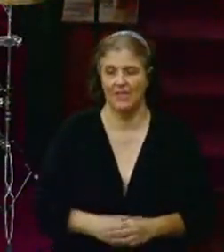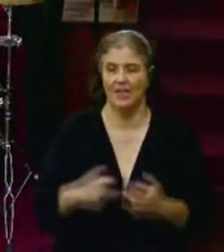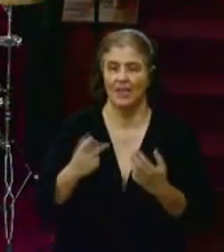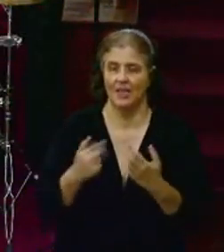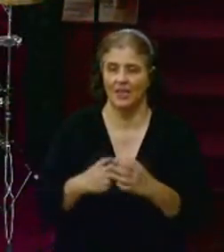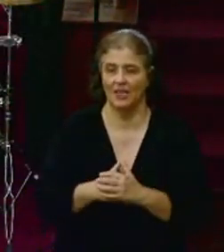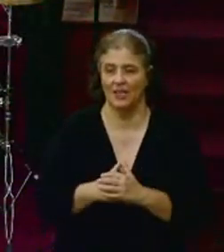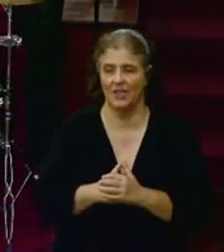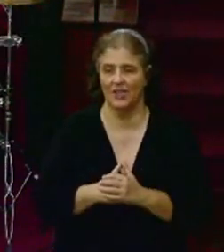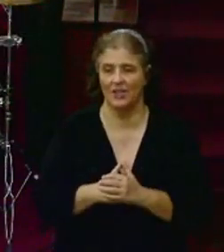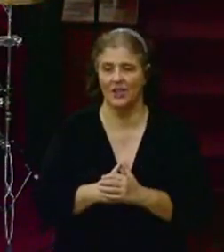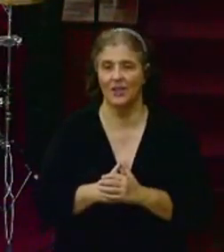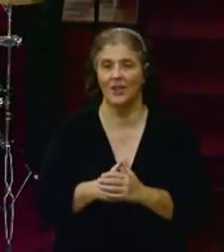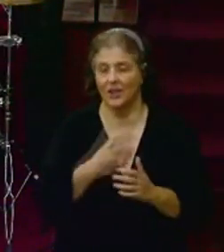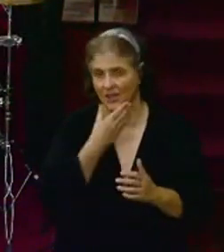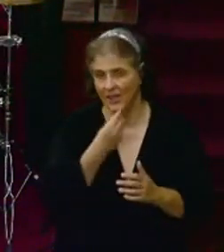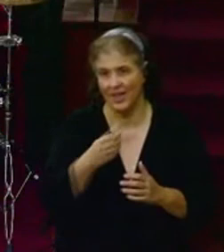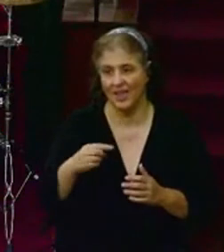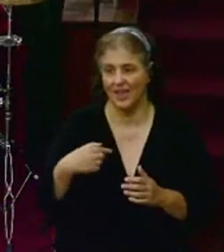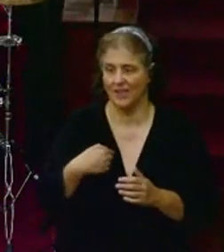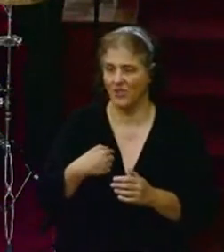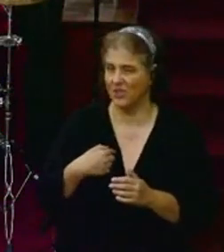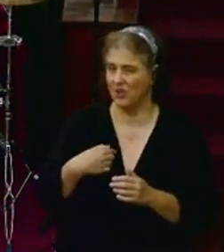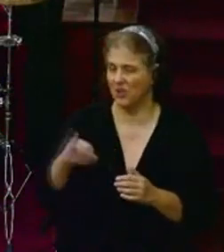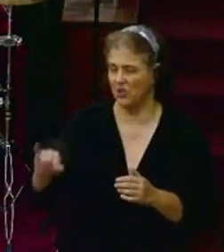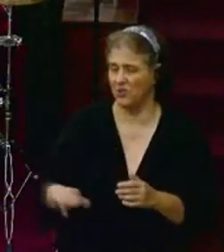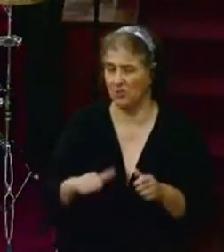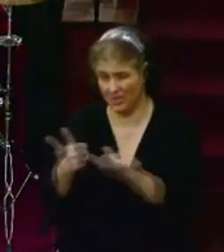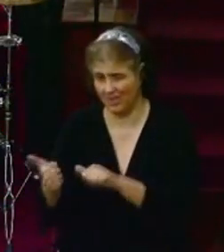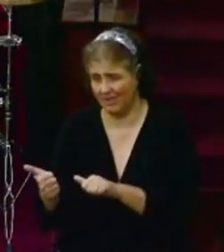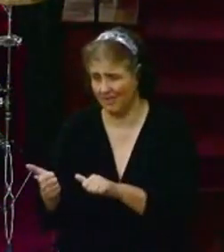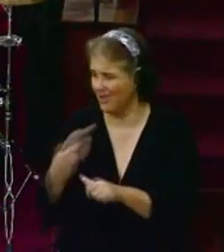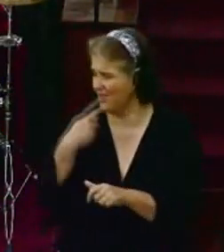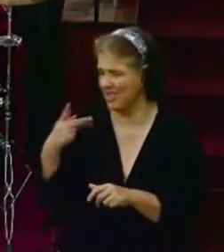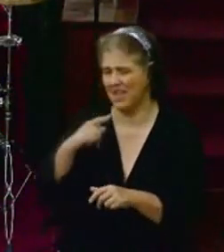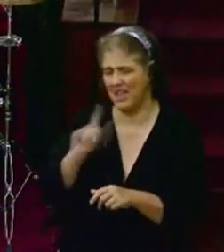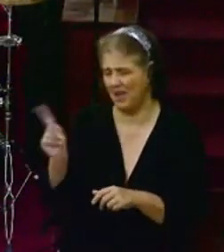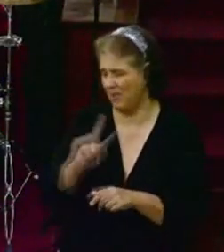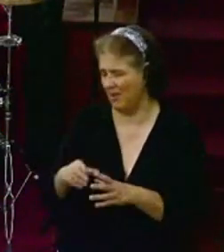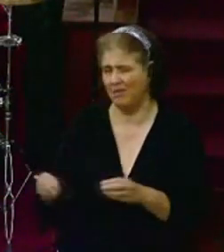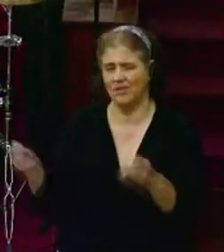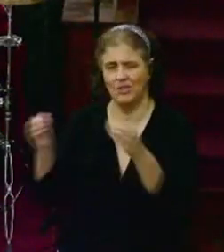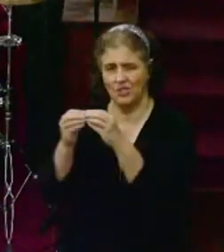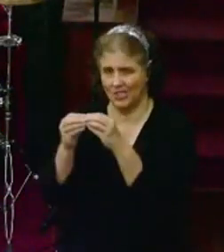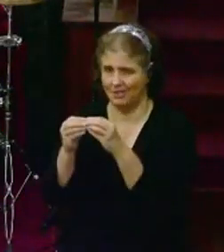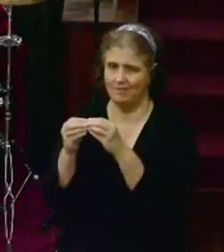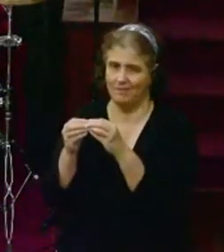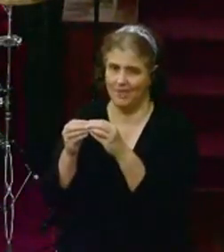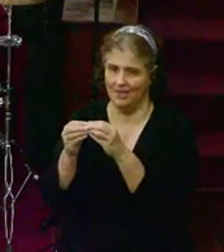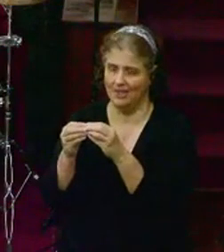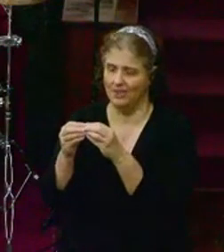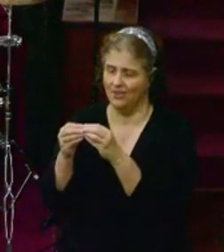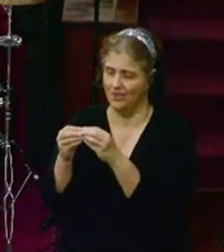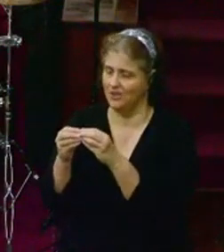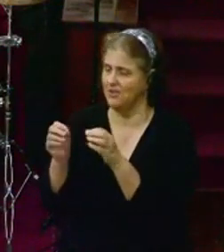na terra, mas ele disse: eu não sou digno de desatar-lhe as correias. Que a palavra de Deus continue falando no